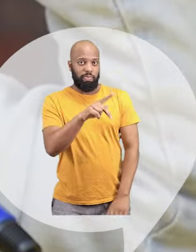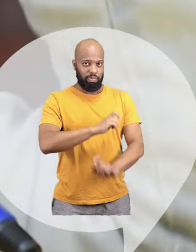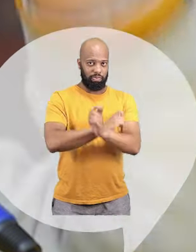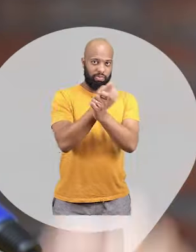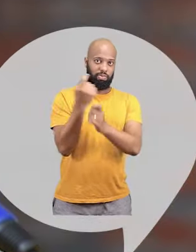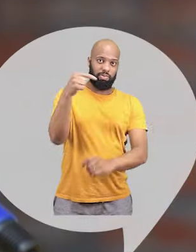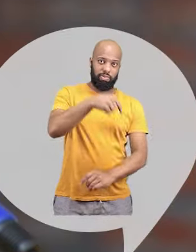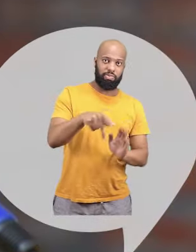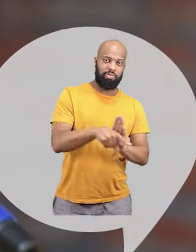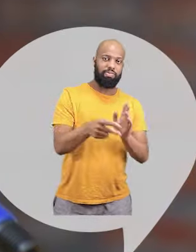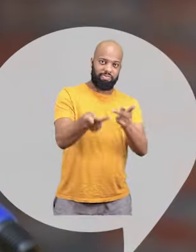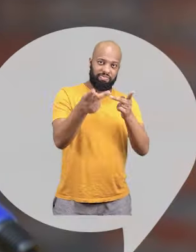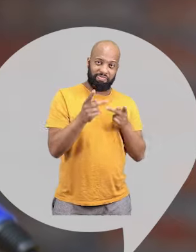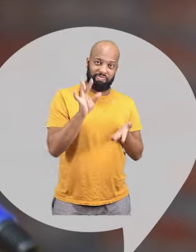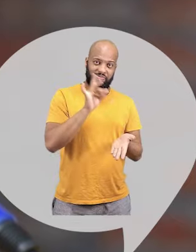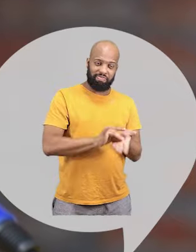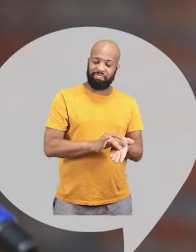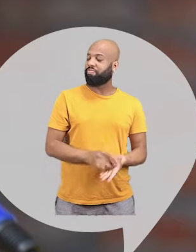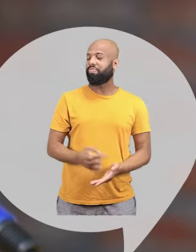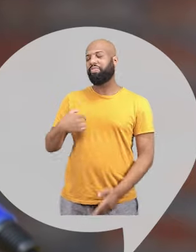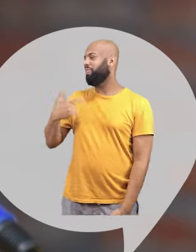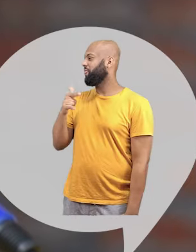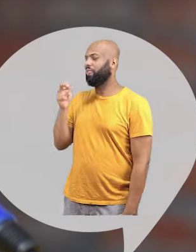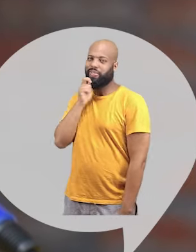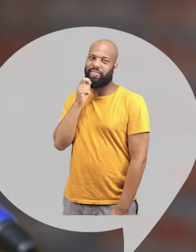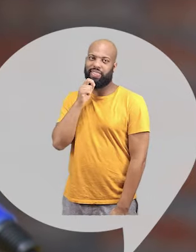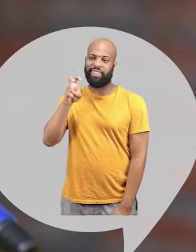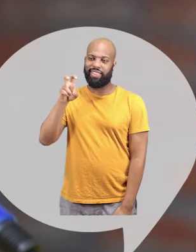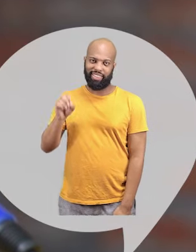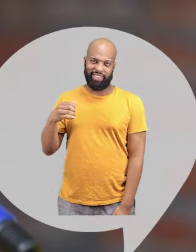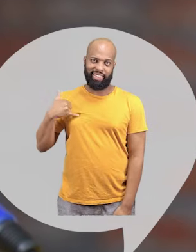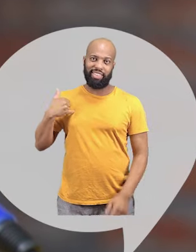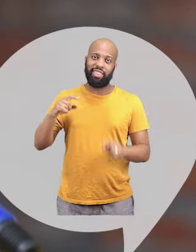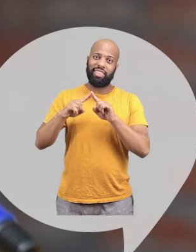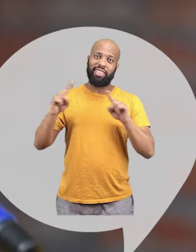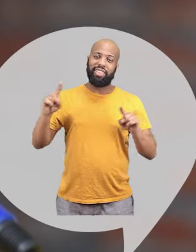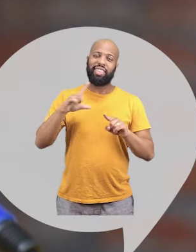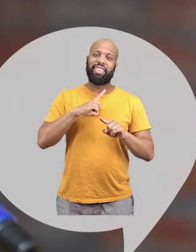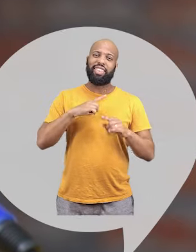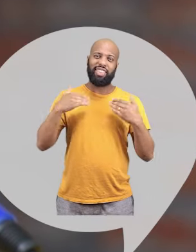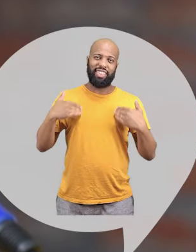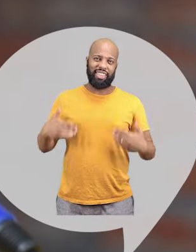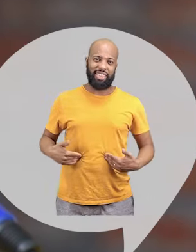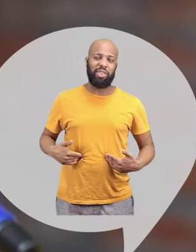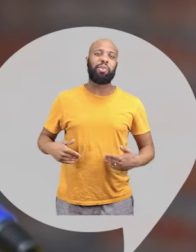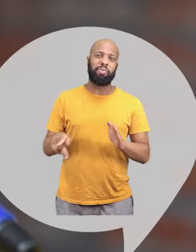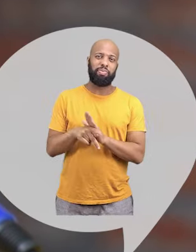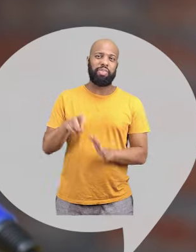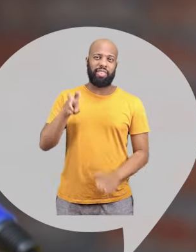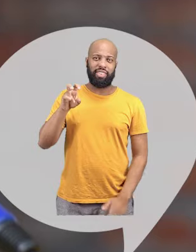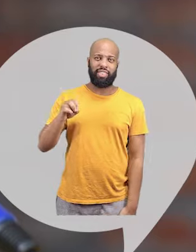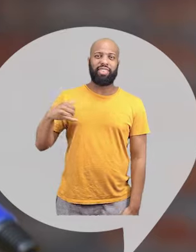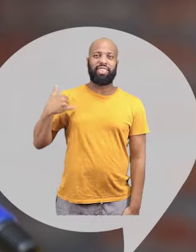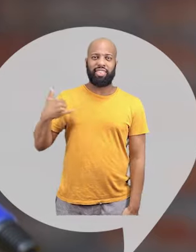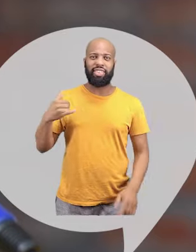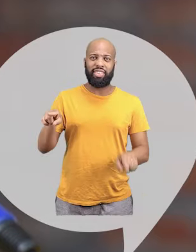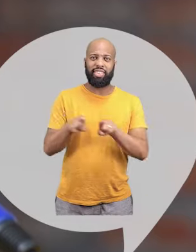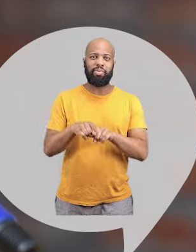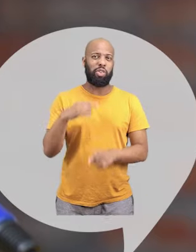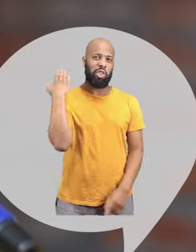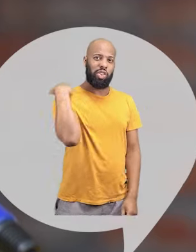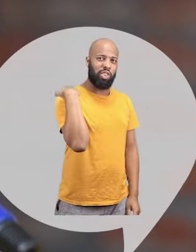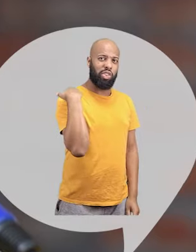convidado seja muito bem-vindo e eu não tenho 50 anos mas eu tenho a cintura de um velhinho e